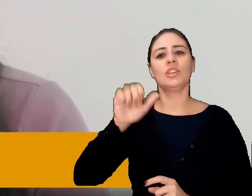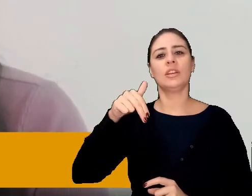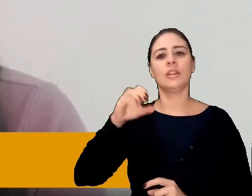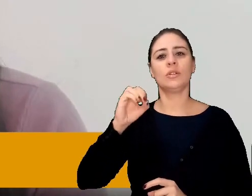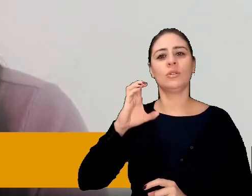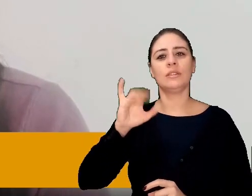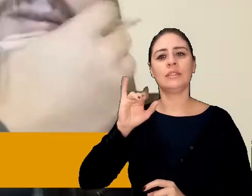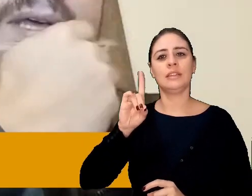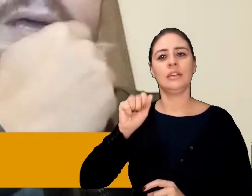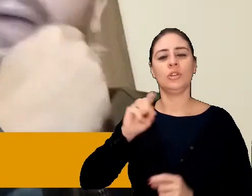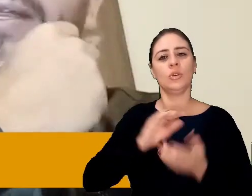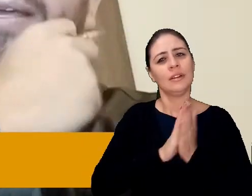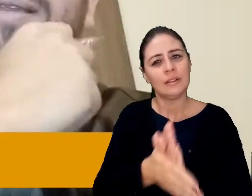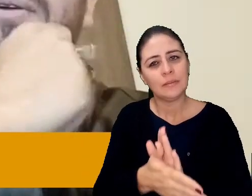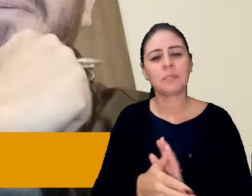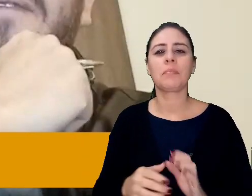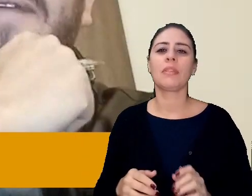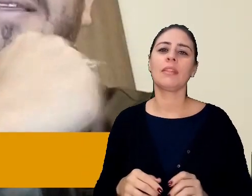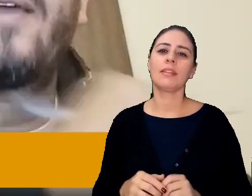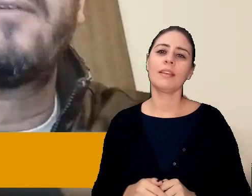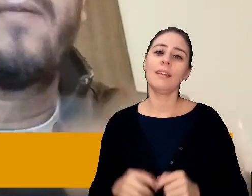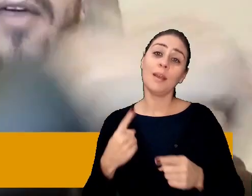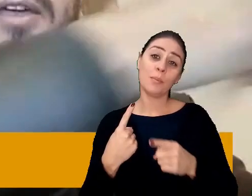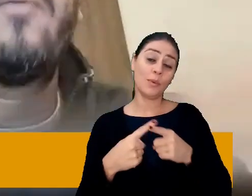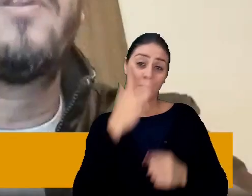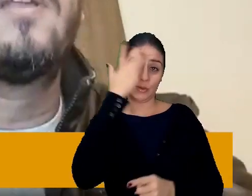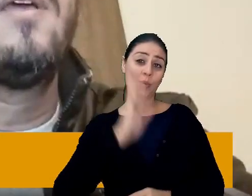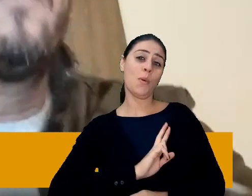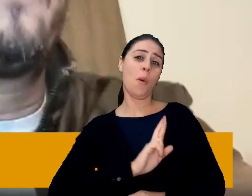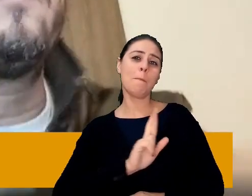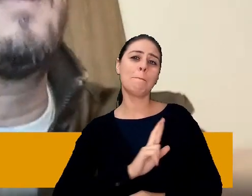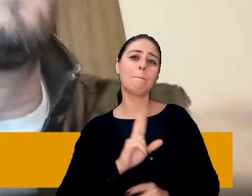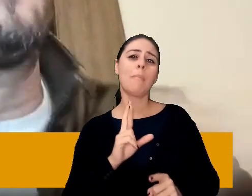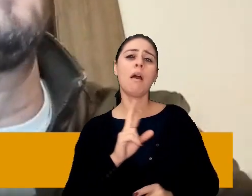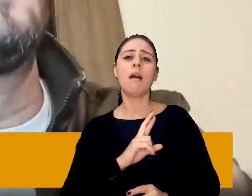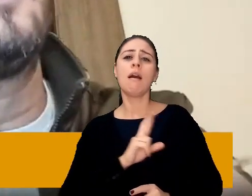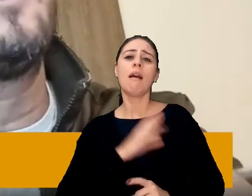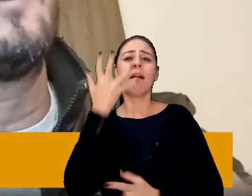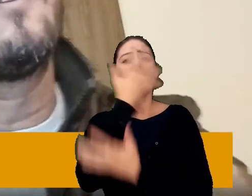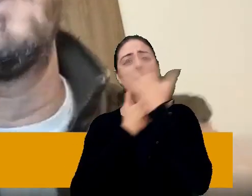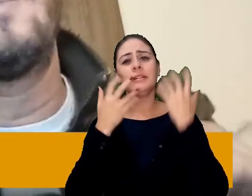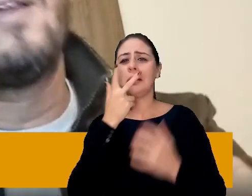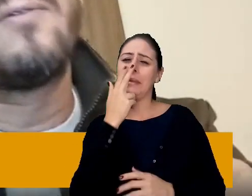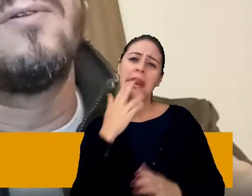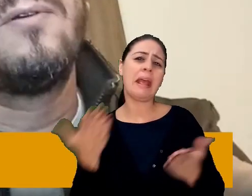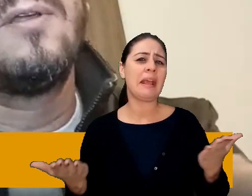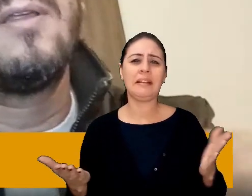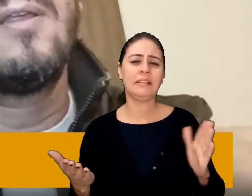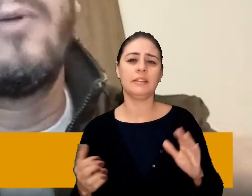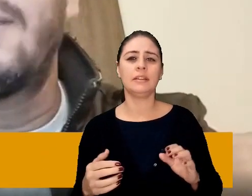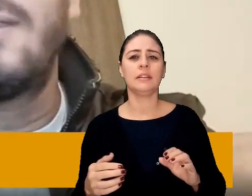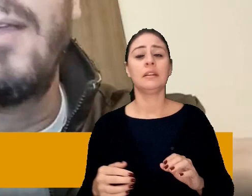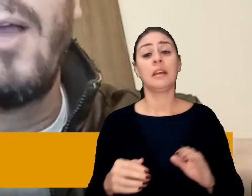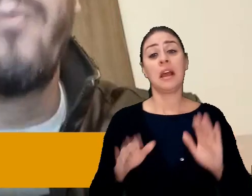romantizaram isso. Isso. Aí outra questão que o pessoal fala assim, daí aí chega num ponto assim, no fundo não tem esse negócio de indígenas ou de negros.